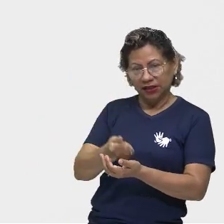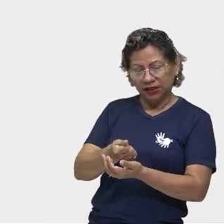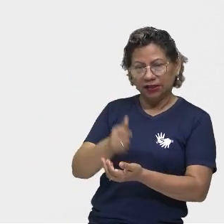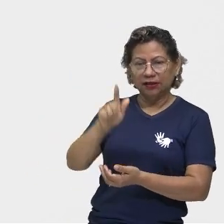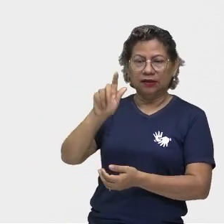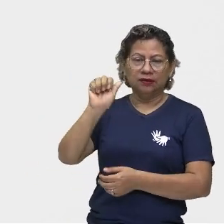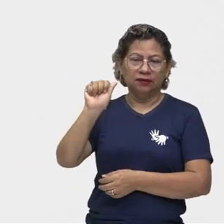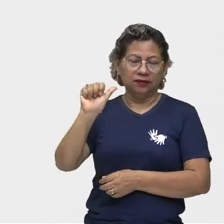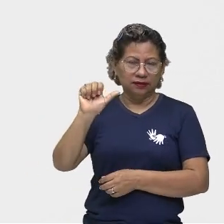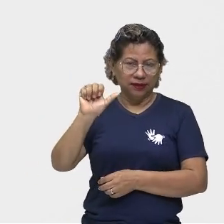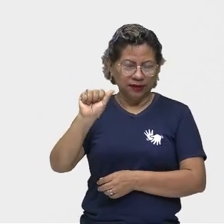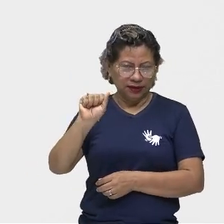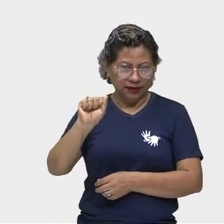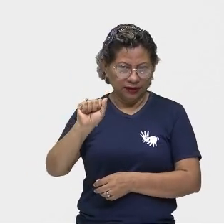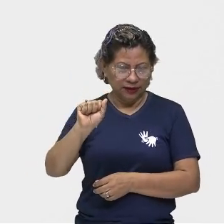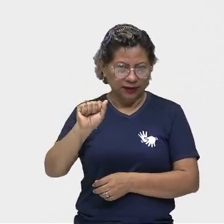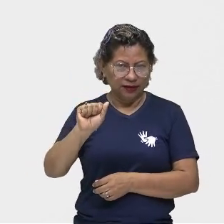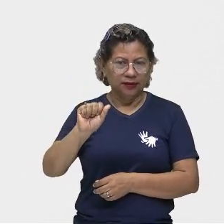sim está relacionado